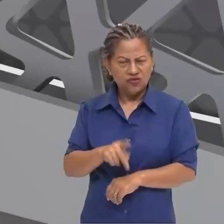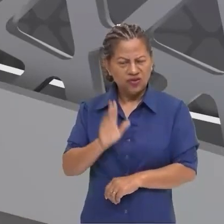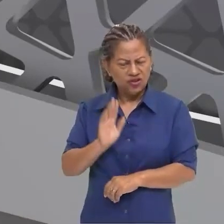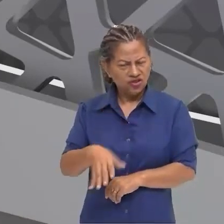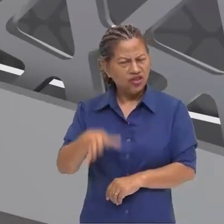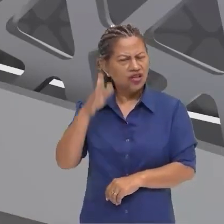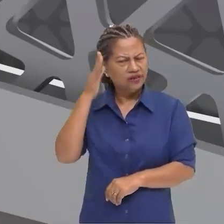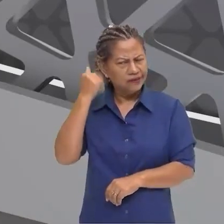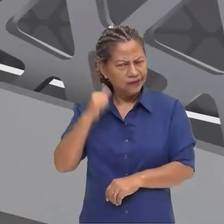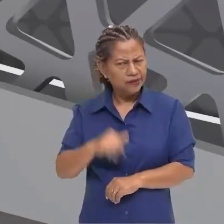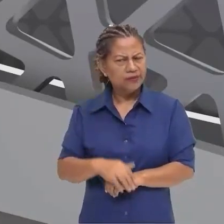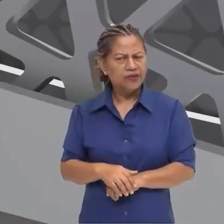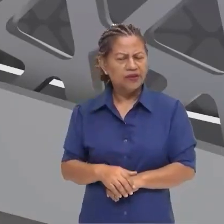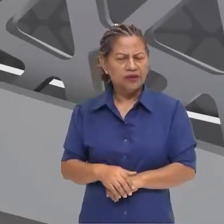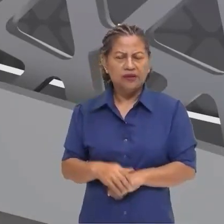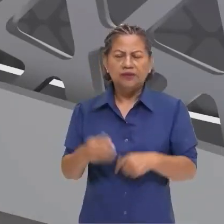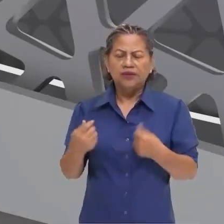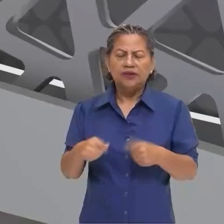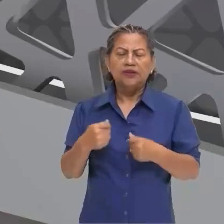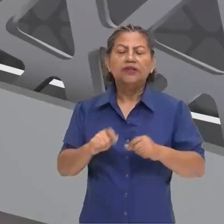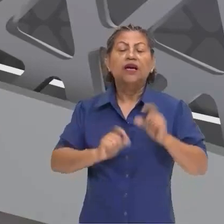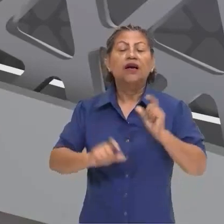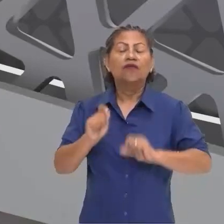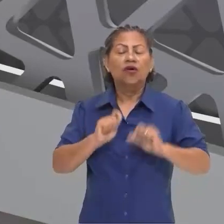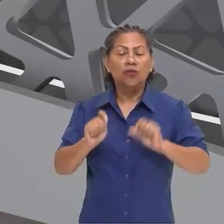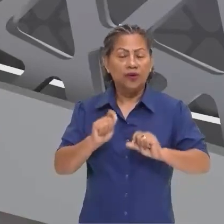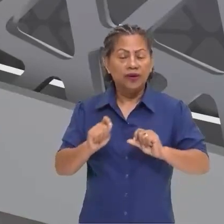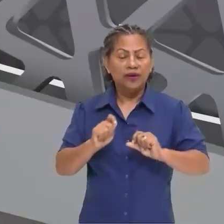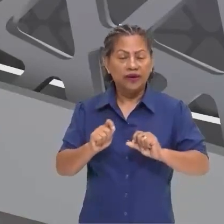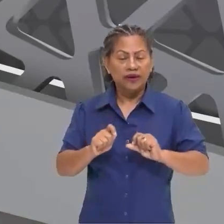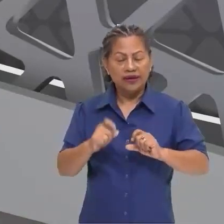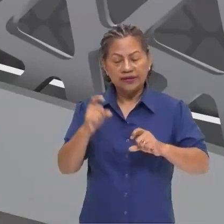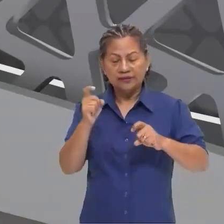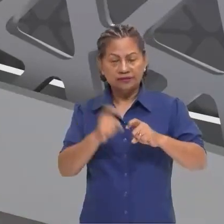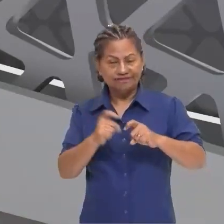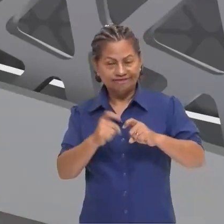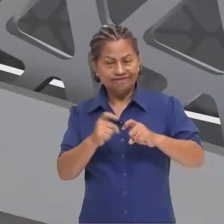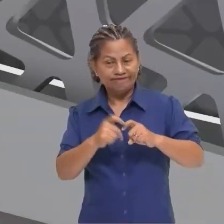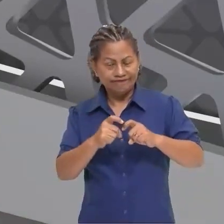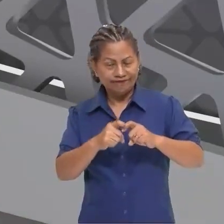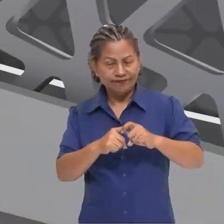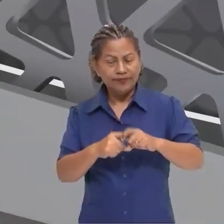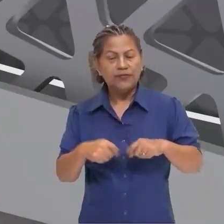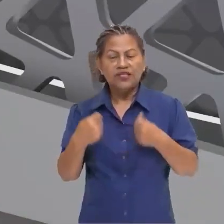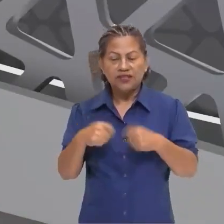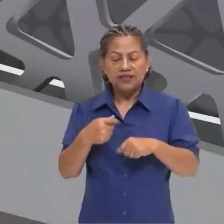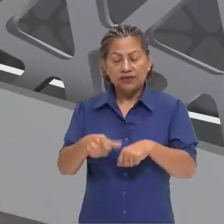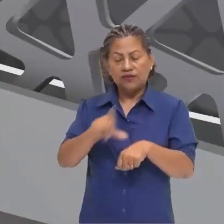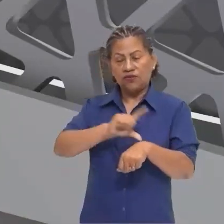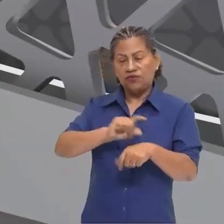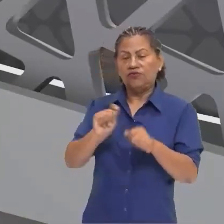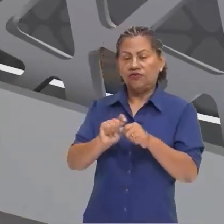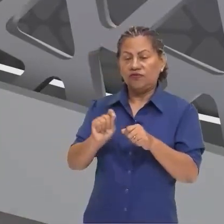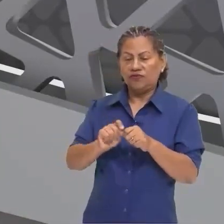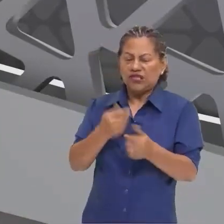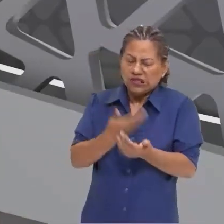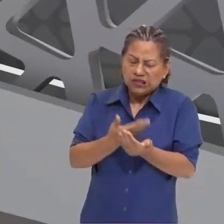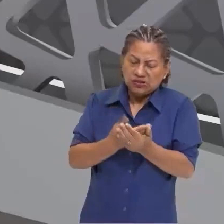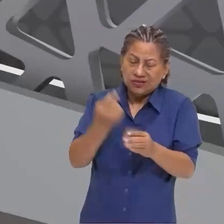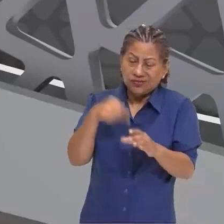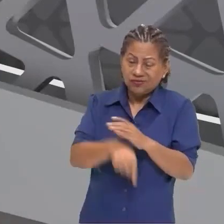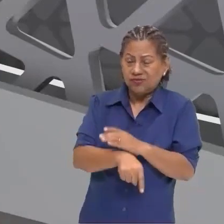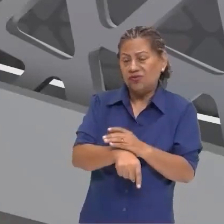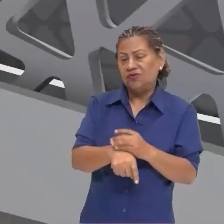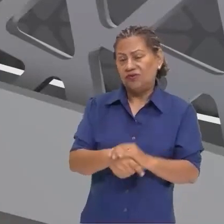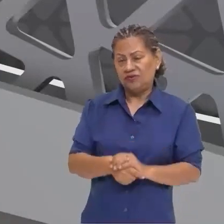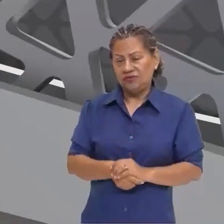pessoa ser aprovada em um vestibular para medicina, no meu caso, que não tinha recursos financeiros, minha família era pobre, para eu ser